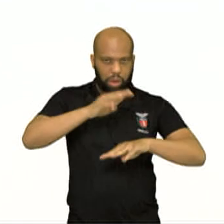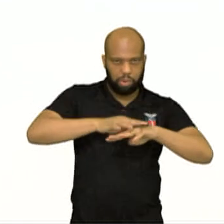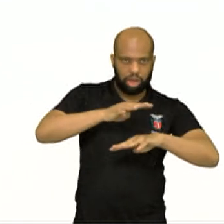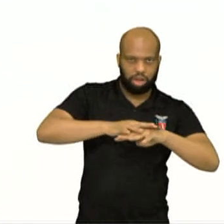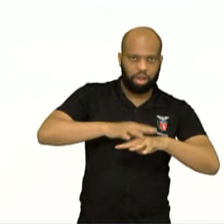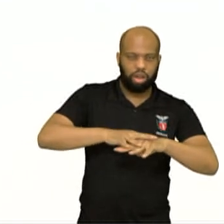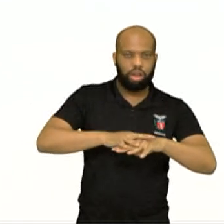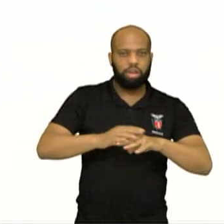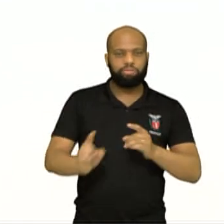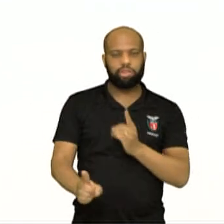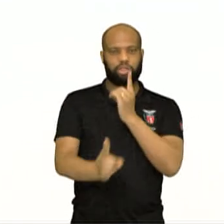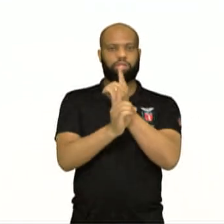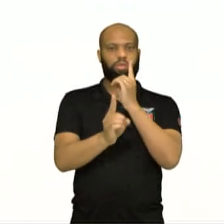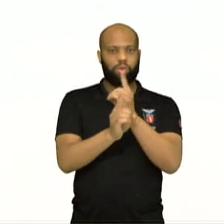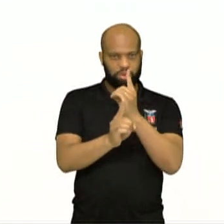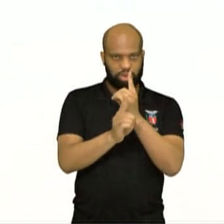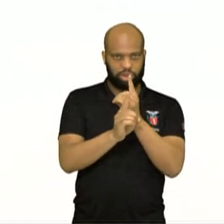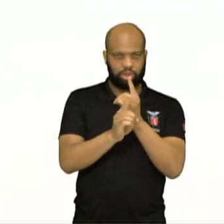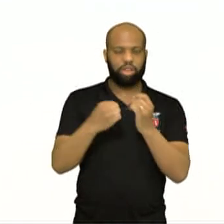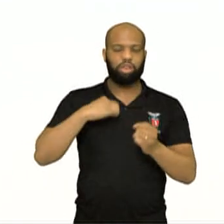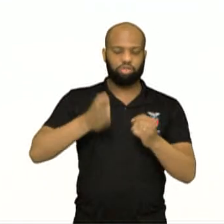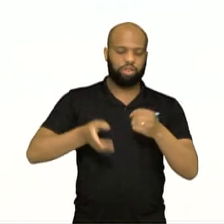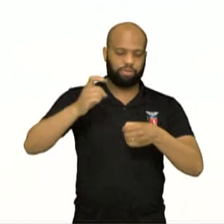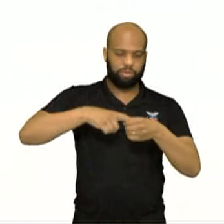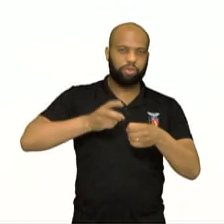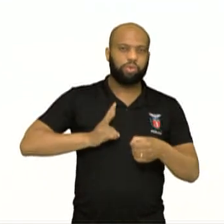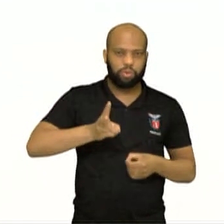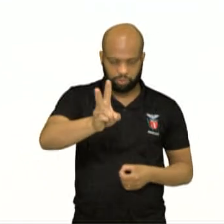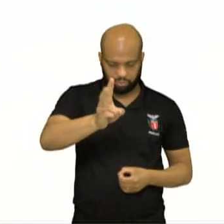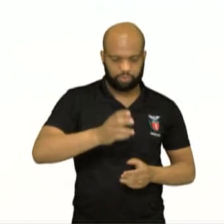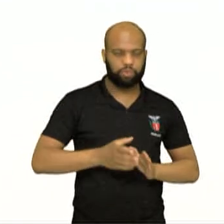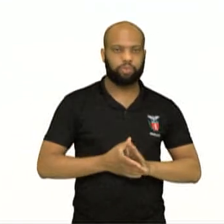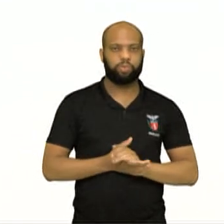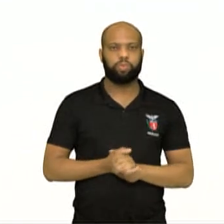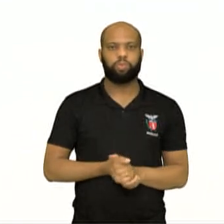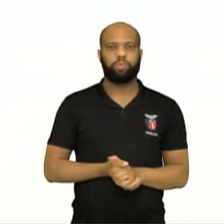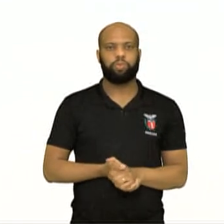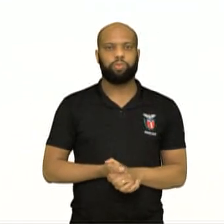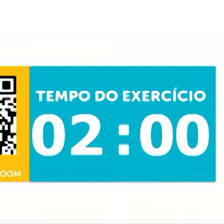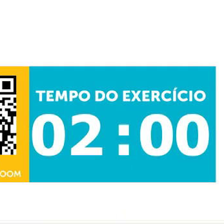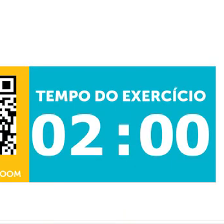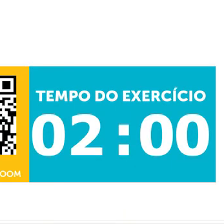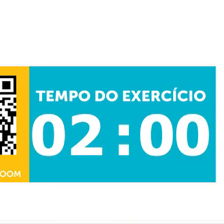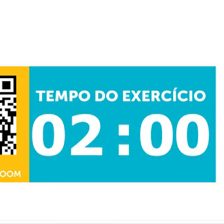dentro daquela regrinha, igual a 8, que a gente já resolve junto com você depois.